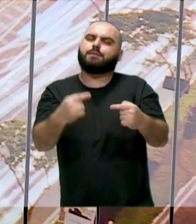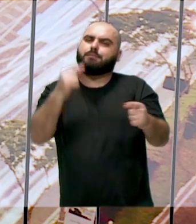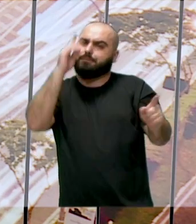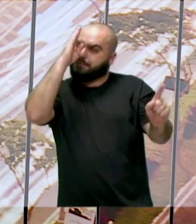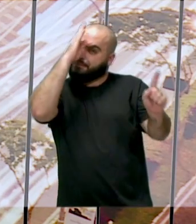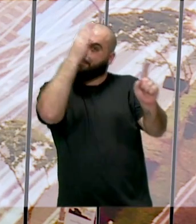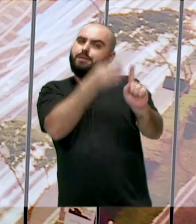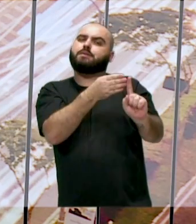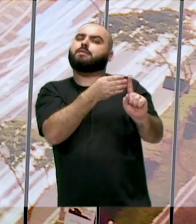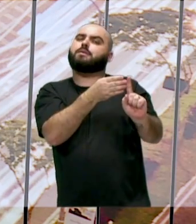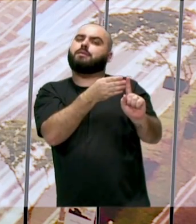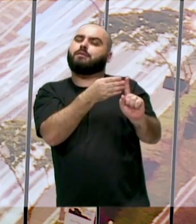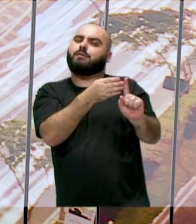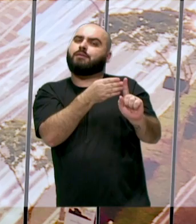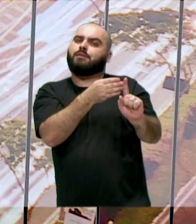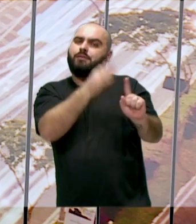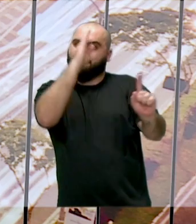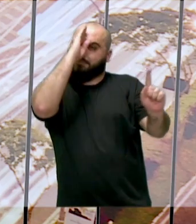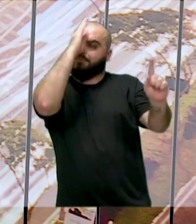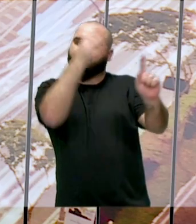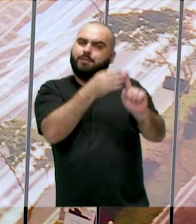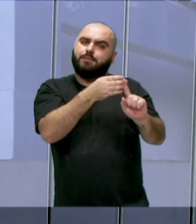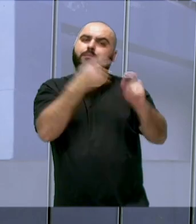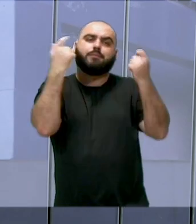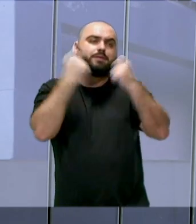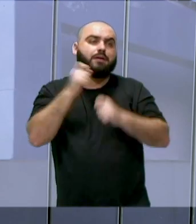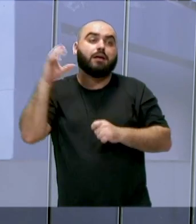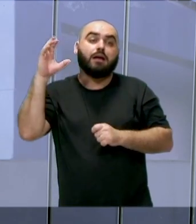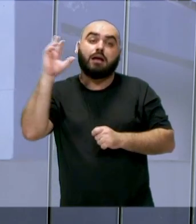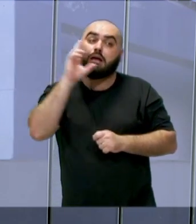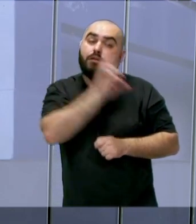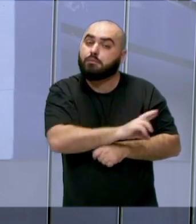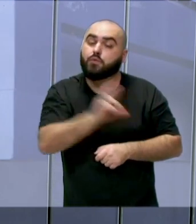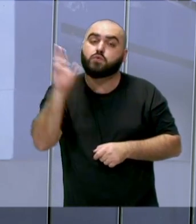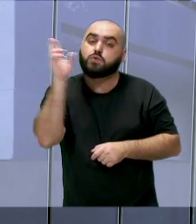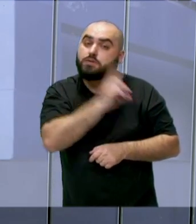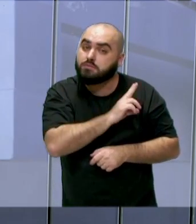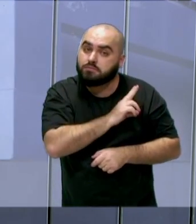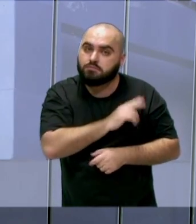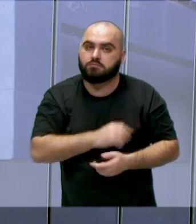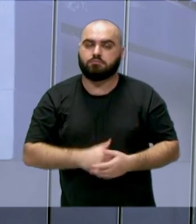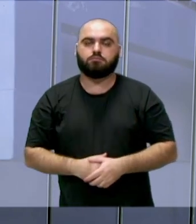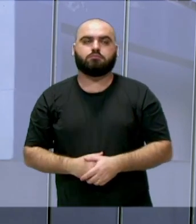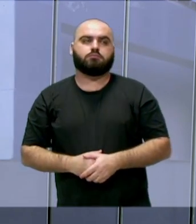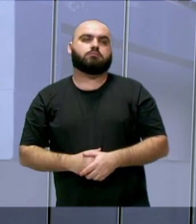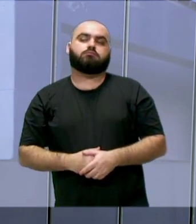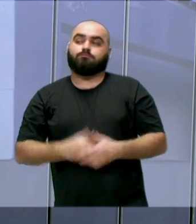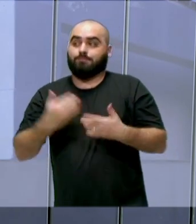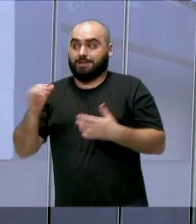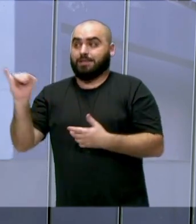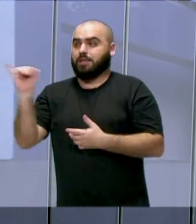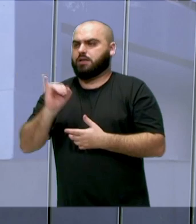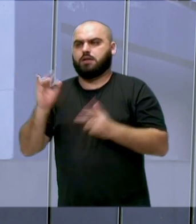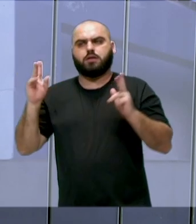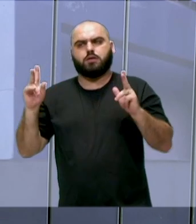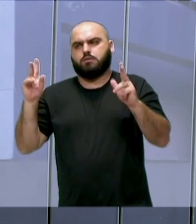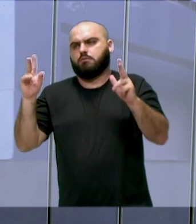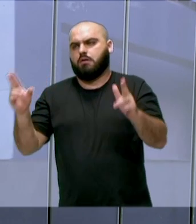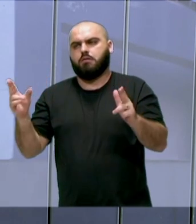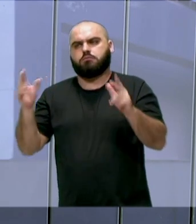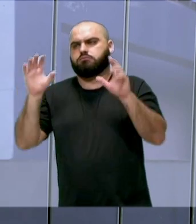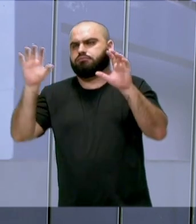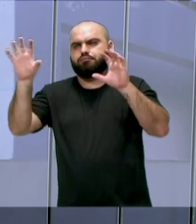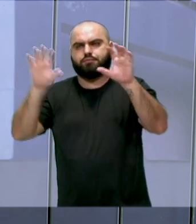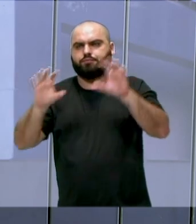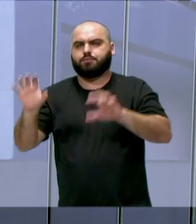que precisam de alguma solução urgente? Itajaí ela não é diferente de nenhuma outra cidade do estado. O estado de